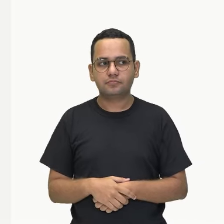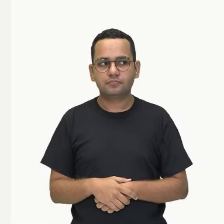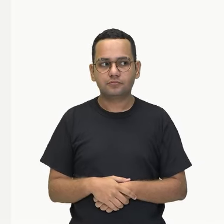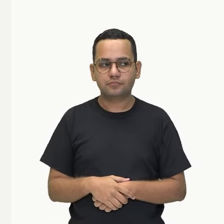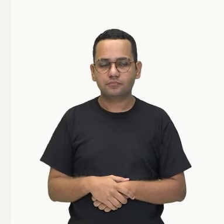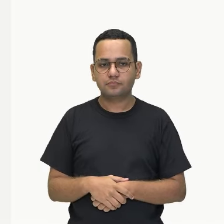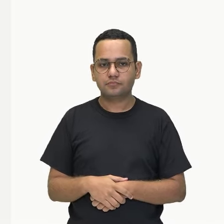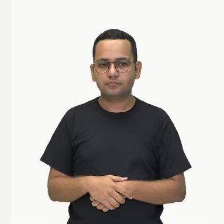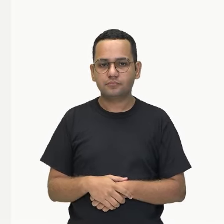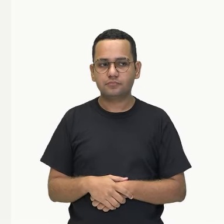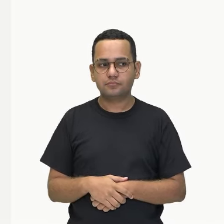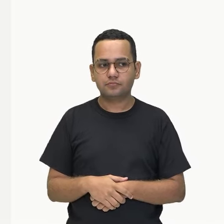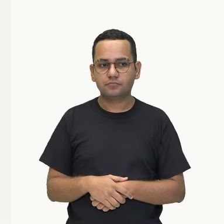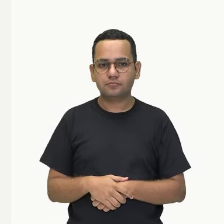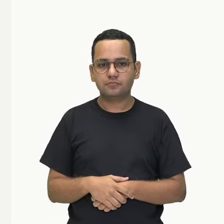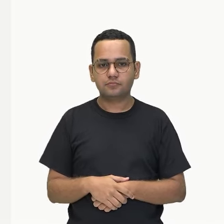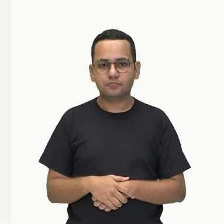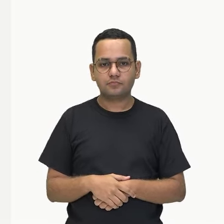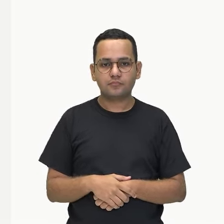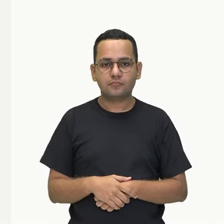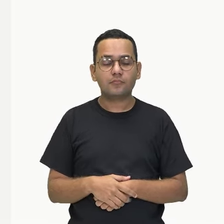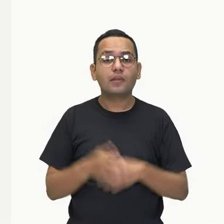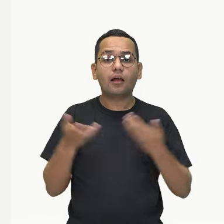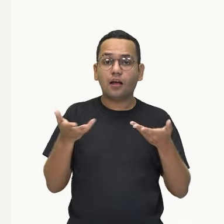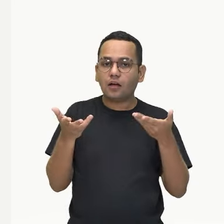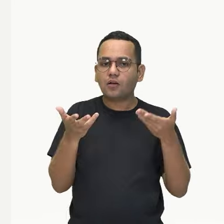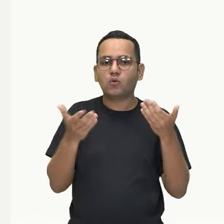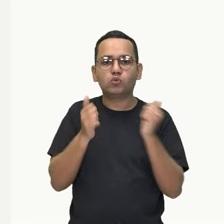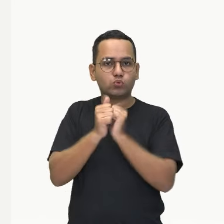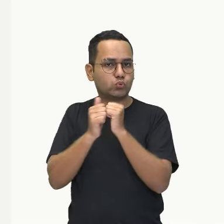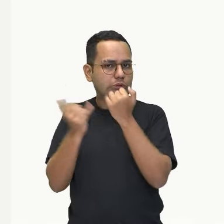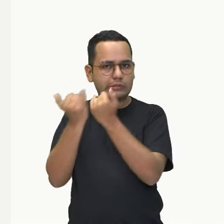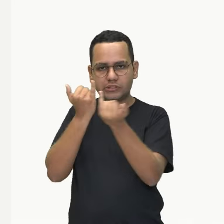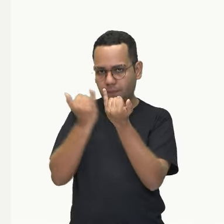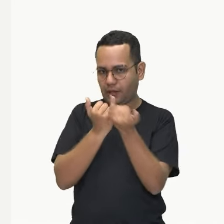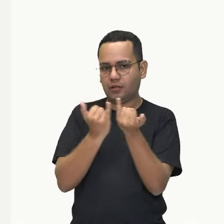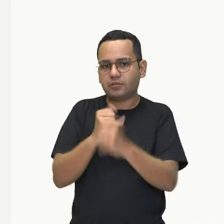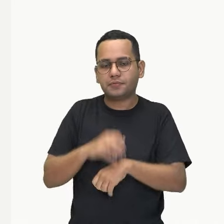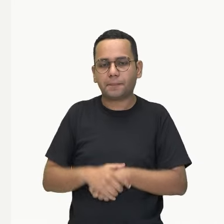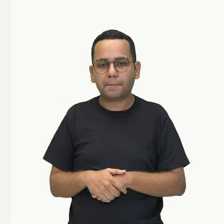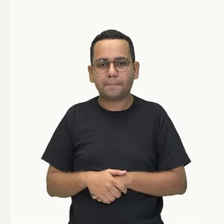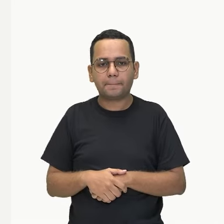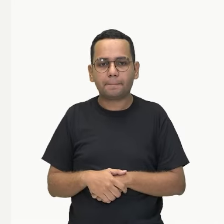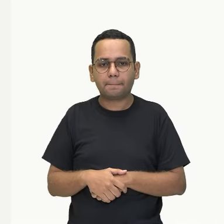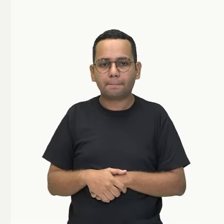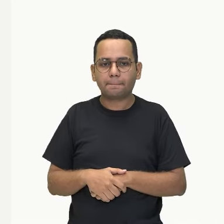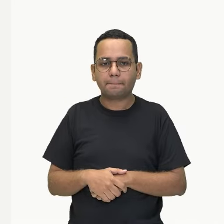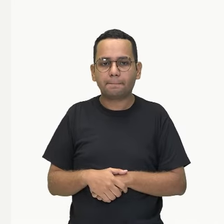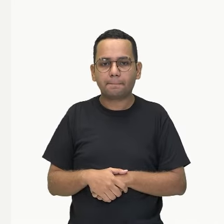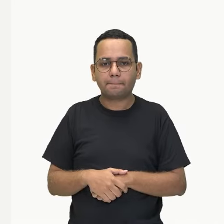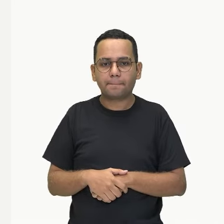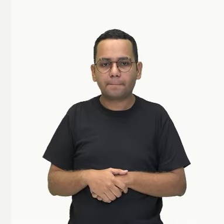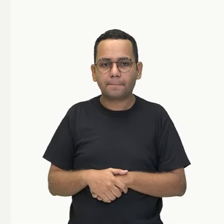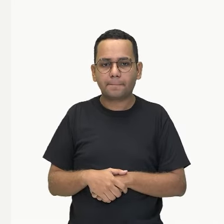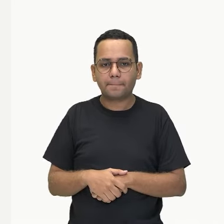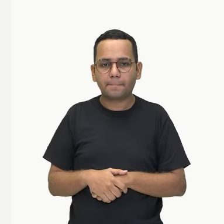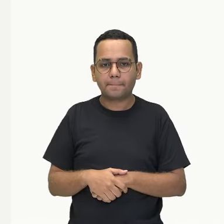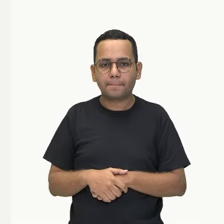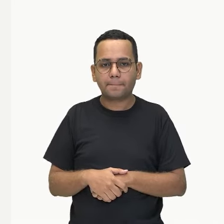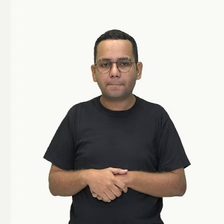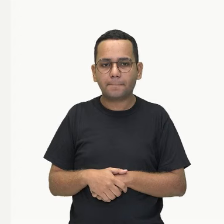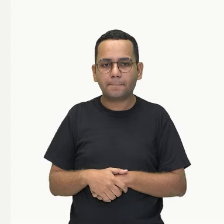Vamos agora aproximar os termos semelhantes. Então, ó, termos semelhantes. 2x